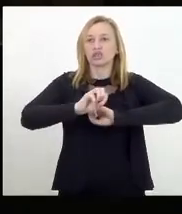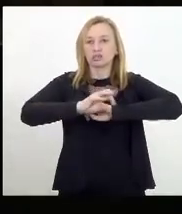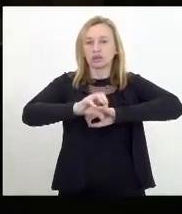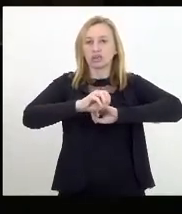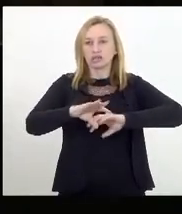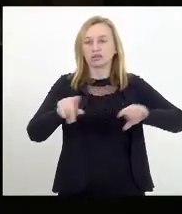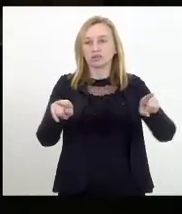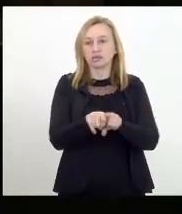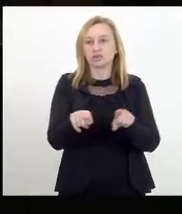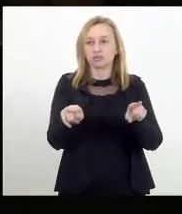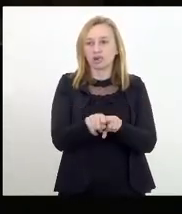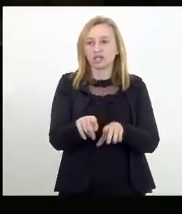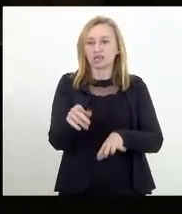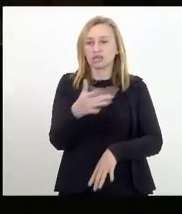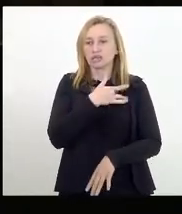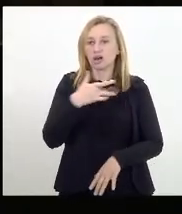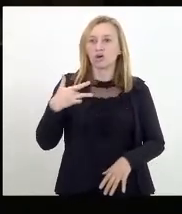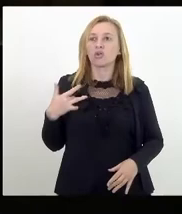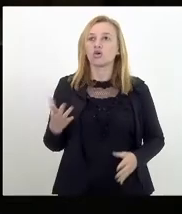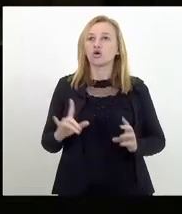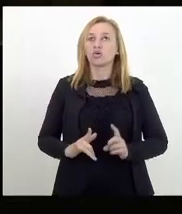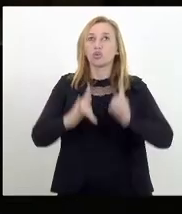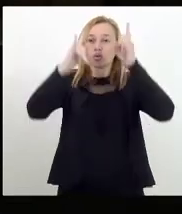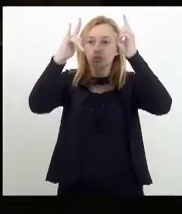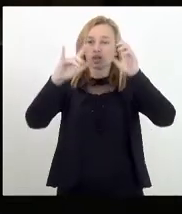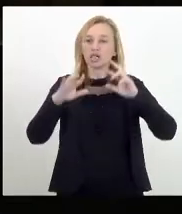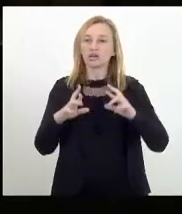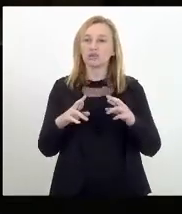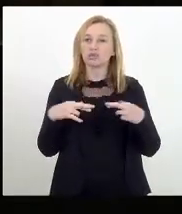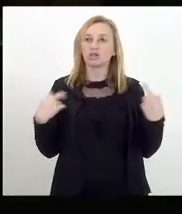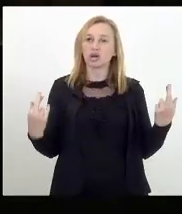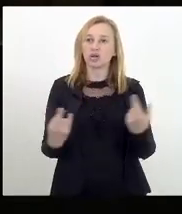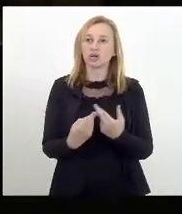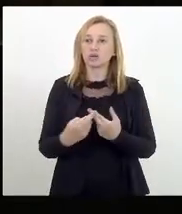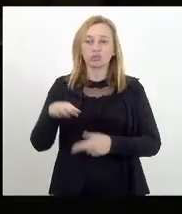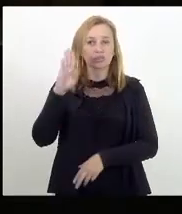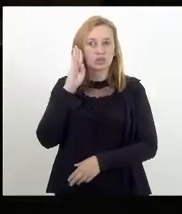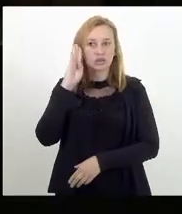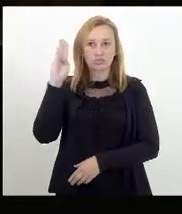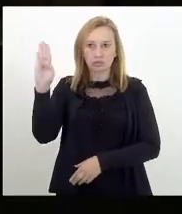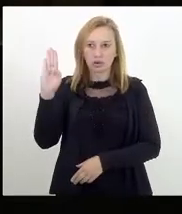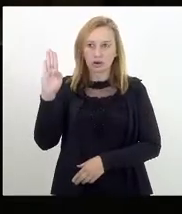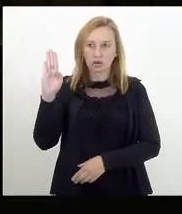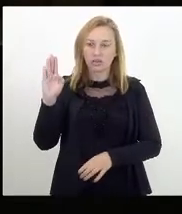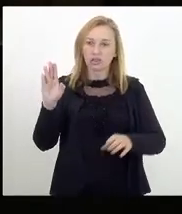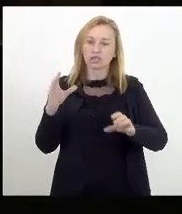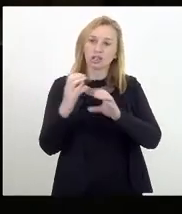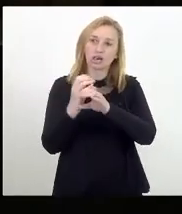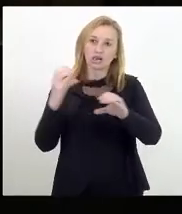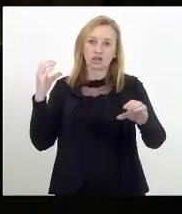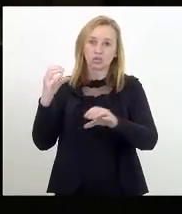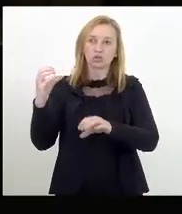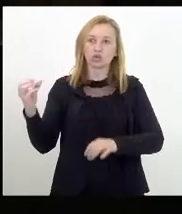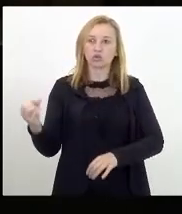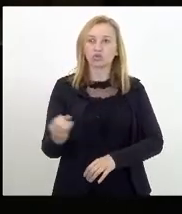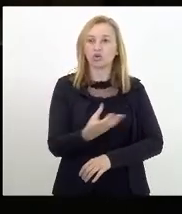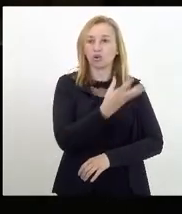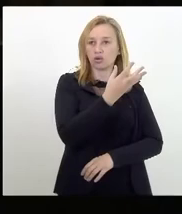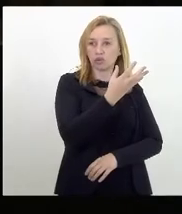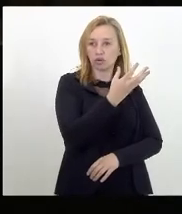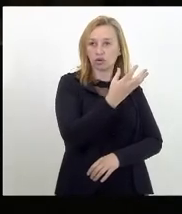saúde e o prédio reúne os fundamentos da arquitetura moderna